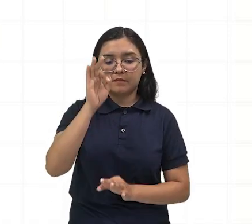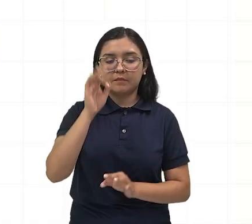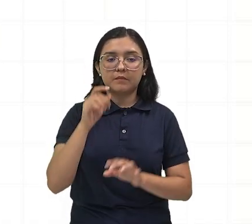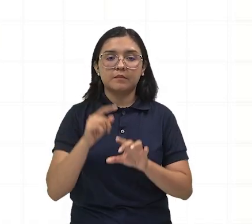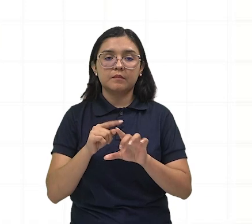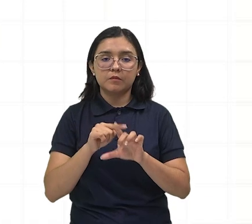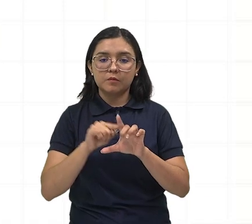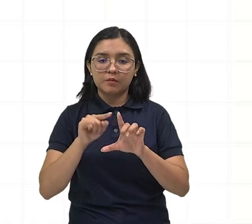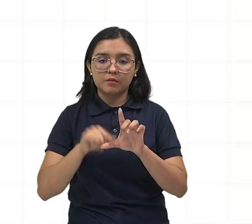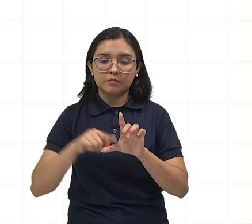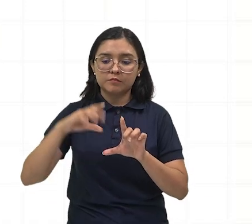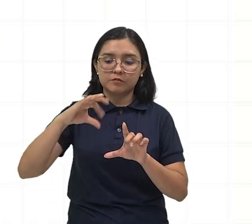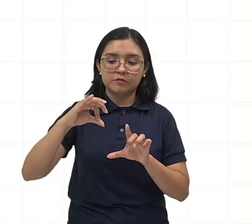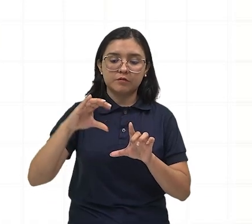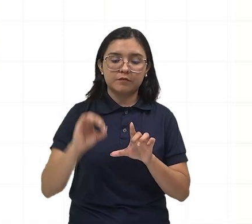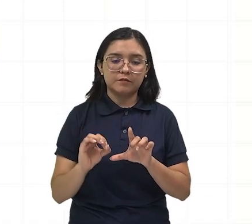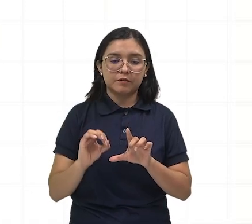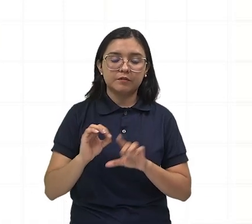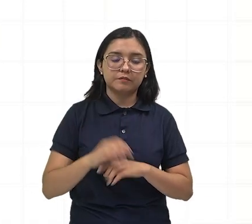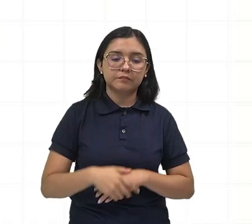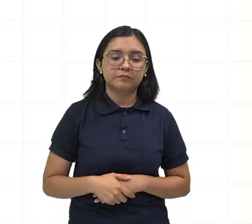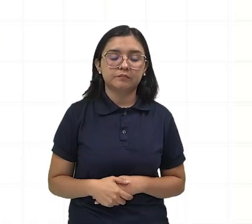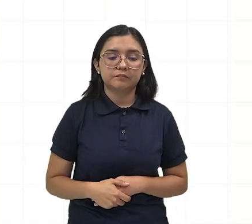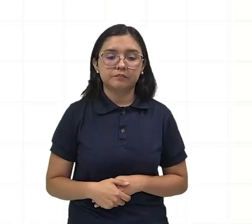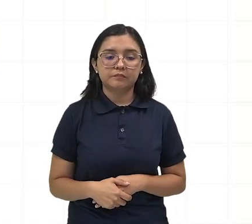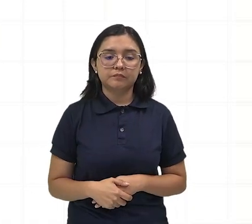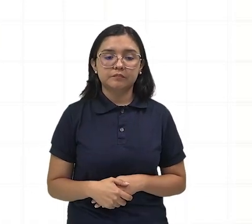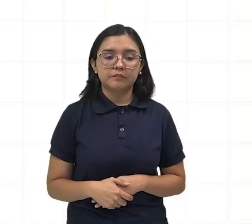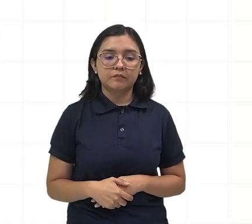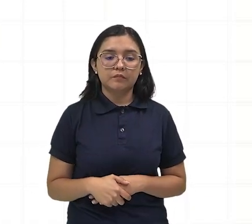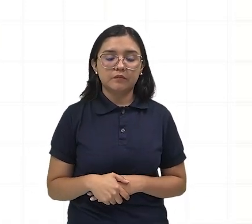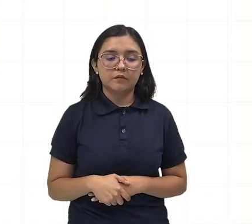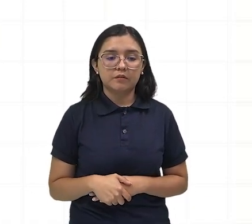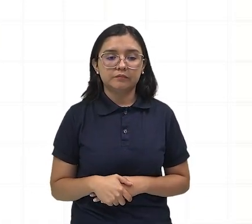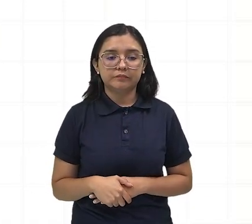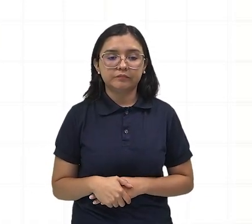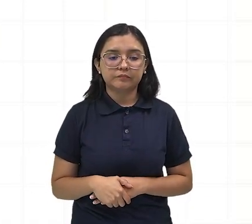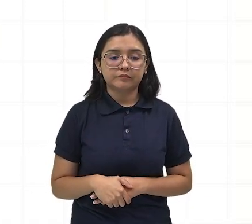90 graus com o plano que está à base.